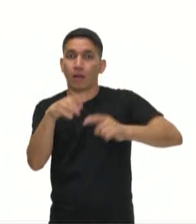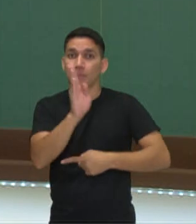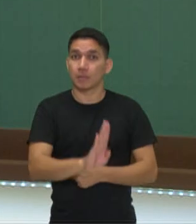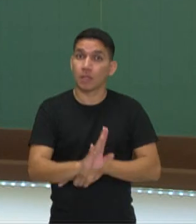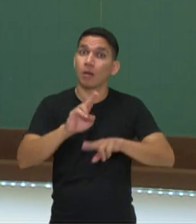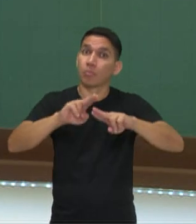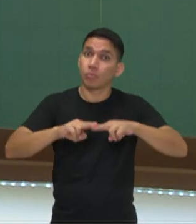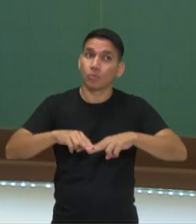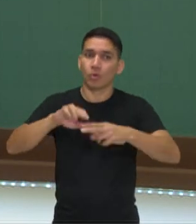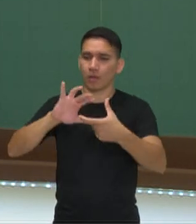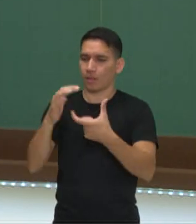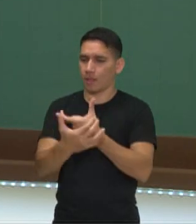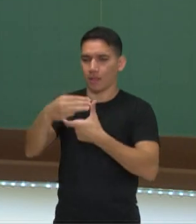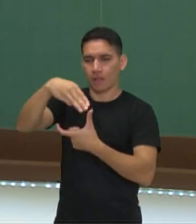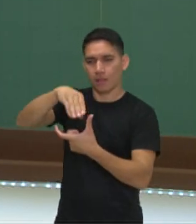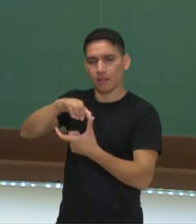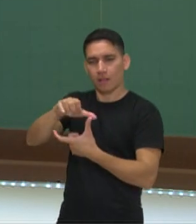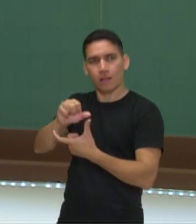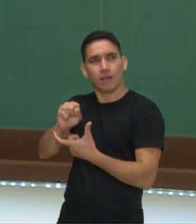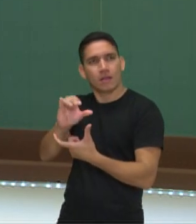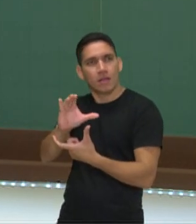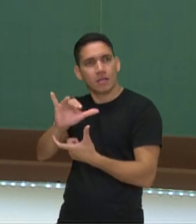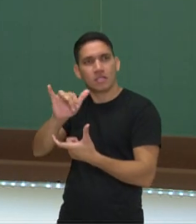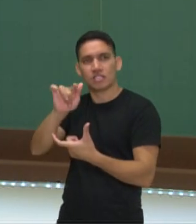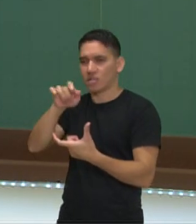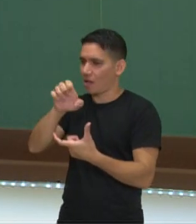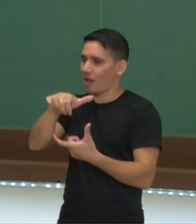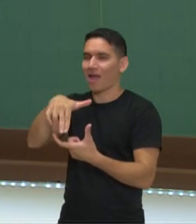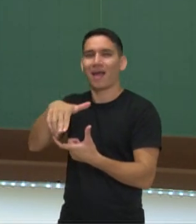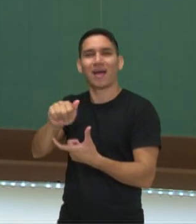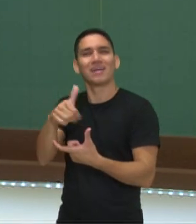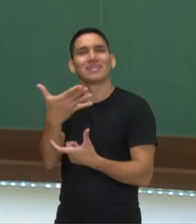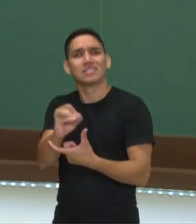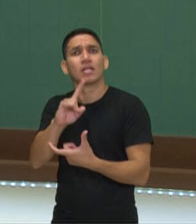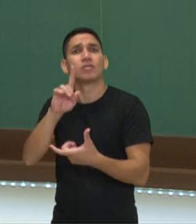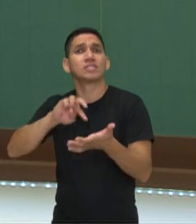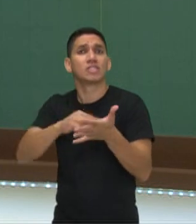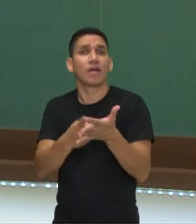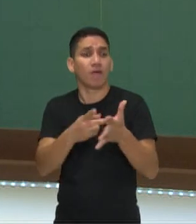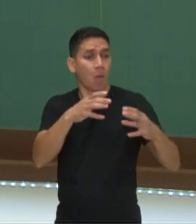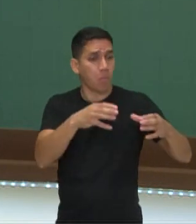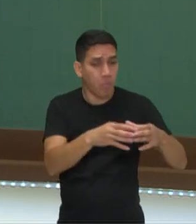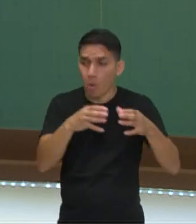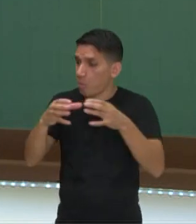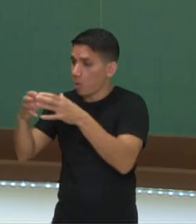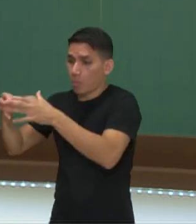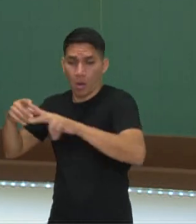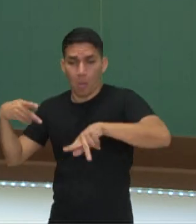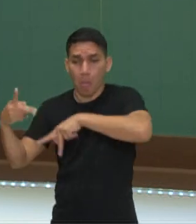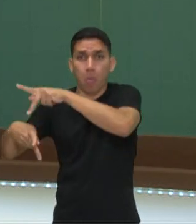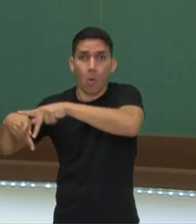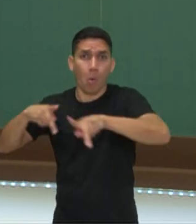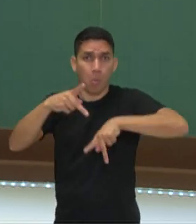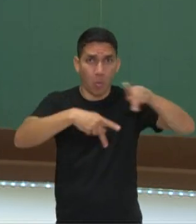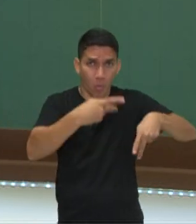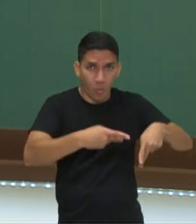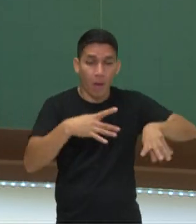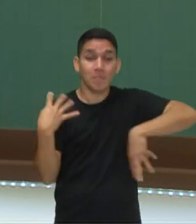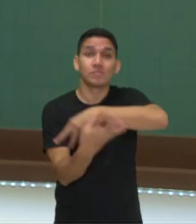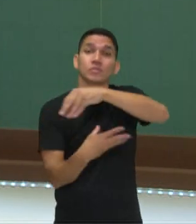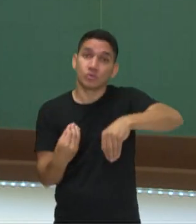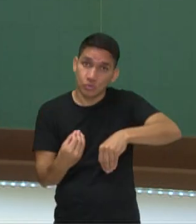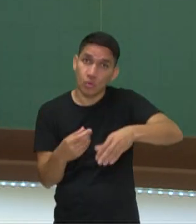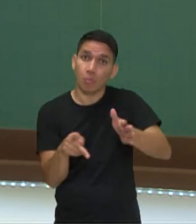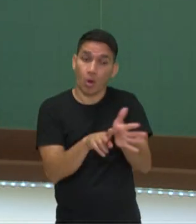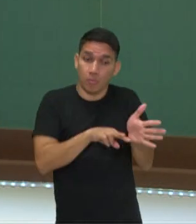o termo miscigenação, ele se refere à mistura de povos, né, à mistura de culturas, que é uma mistura tanto biológica, né,